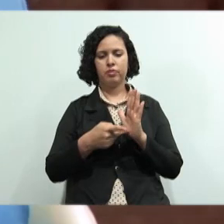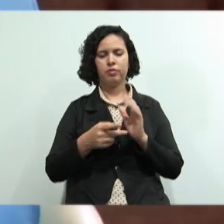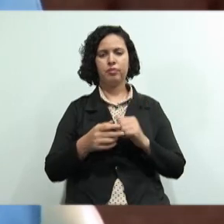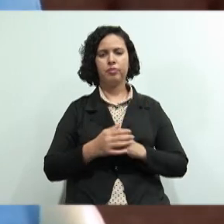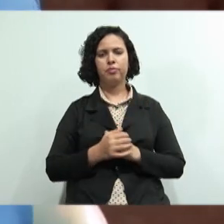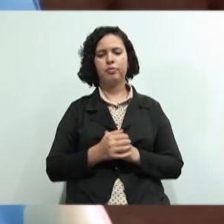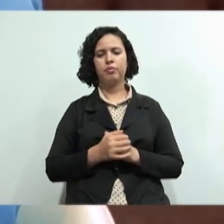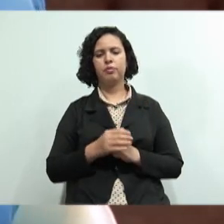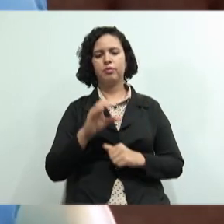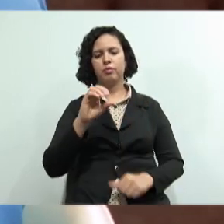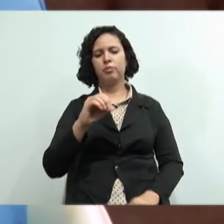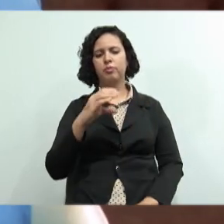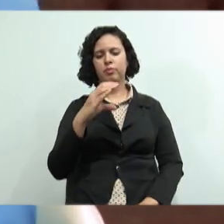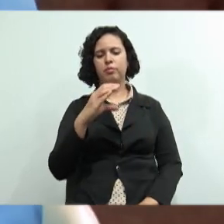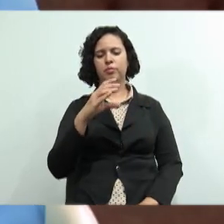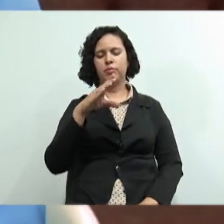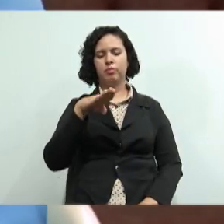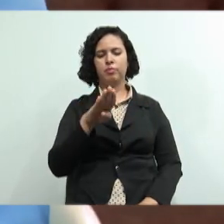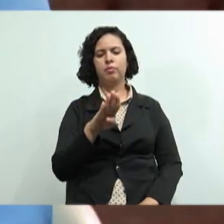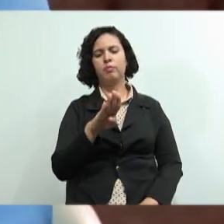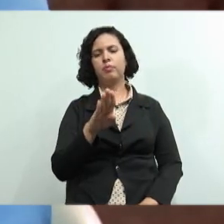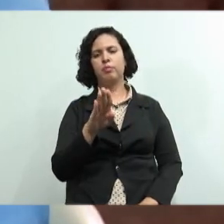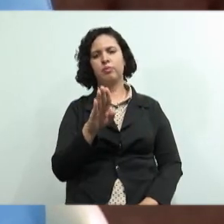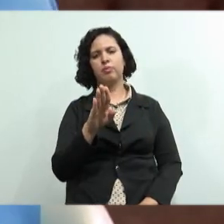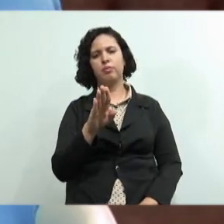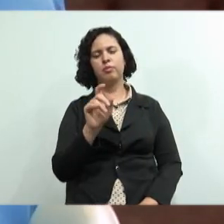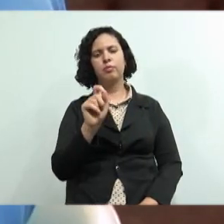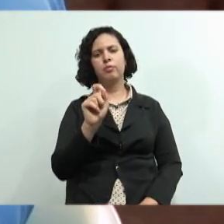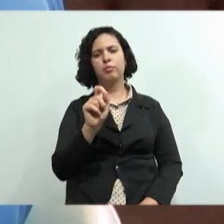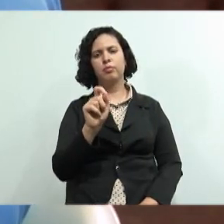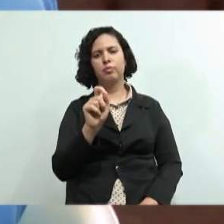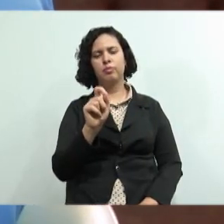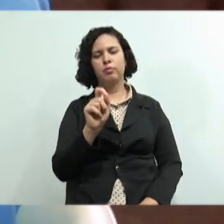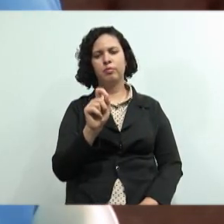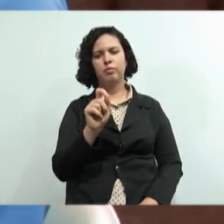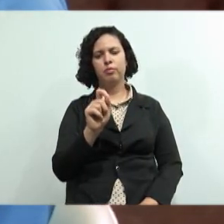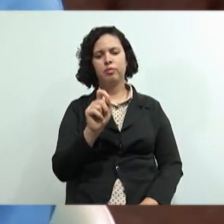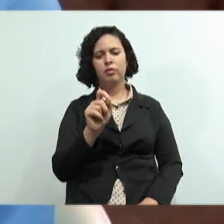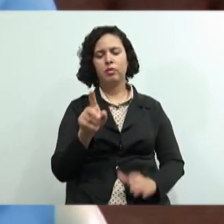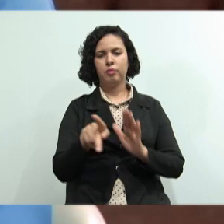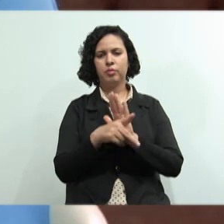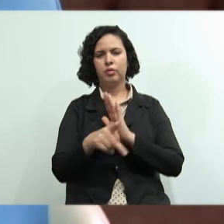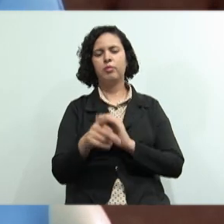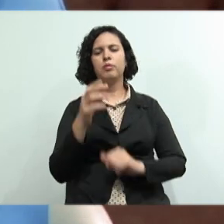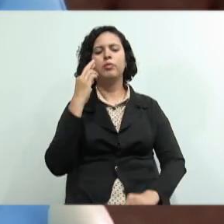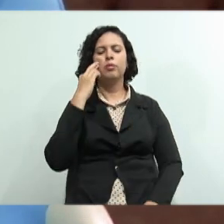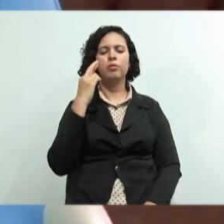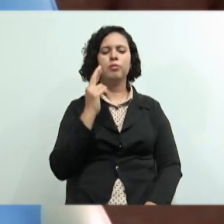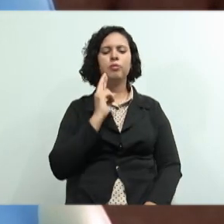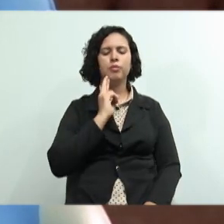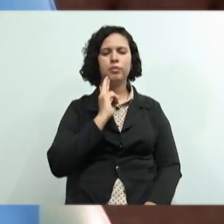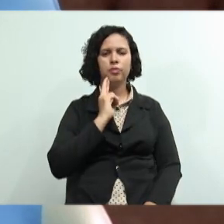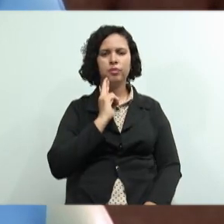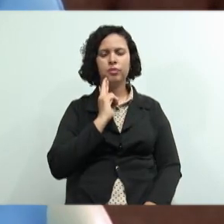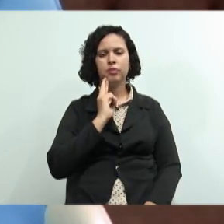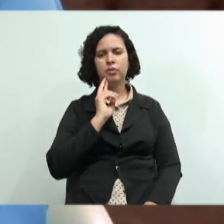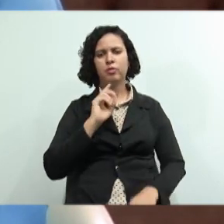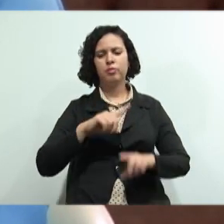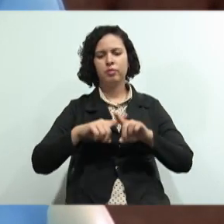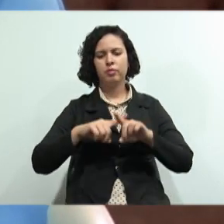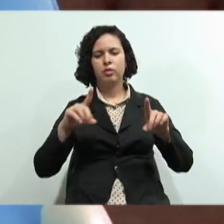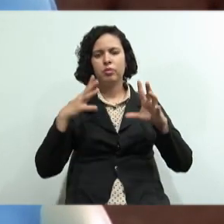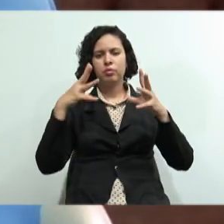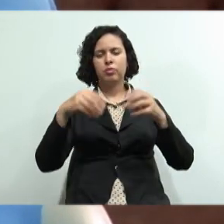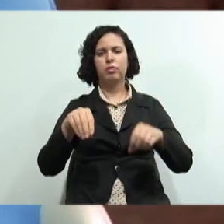A OCB é a Organização das Cooperativas Brasileiras no estado de Rondônia. Porém, todos os estados